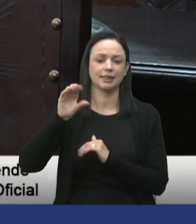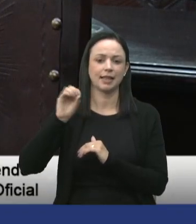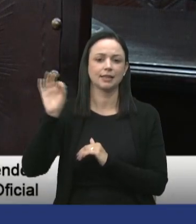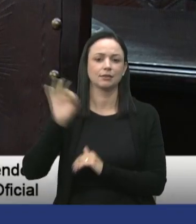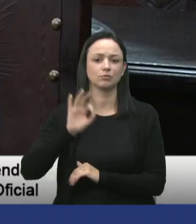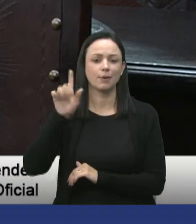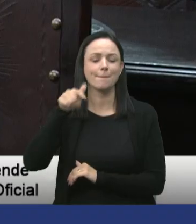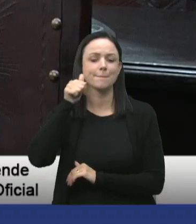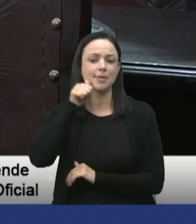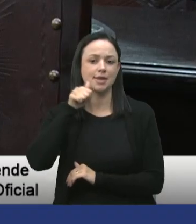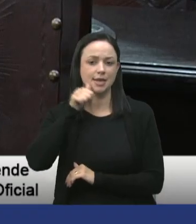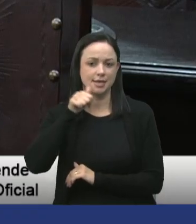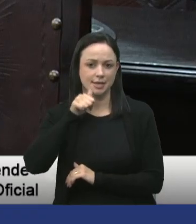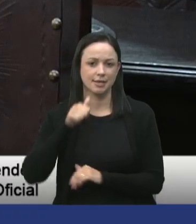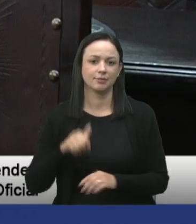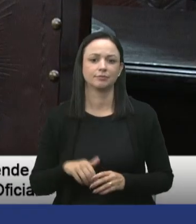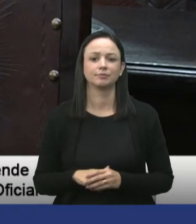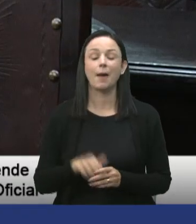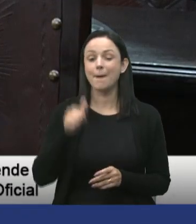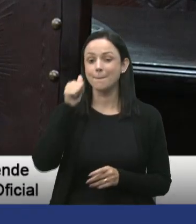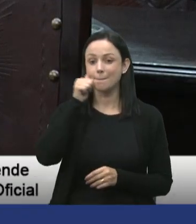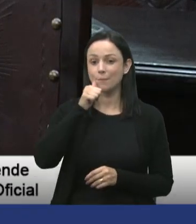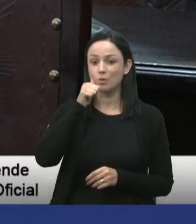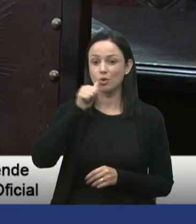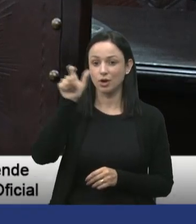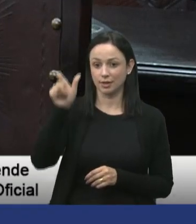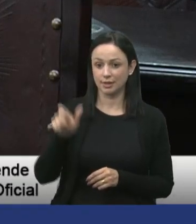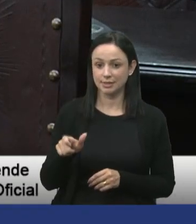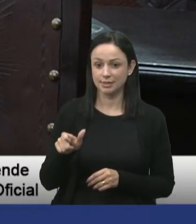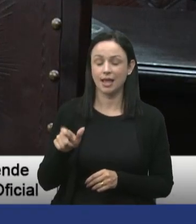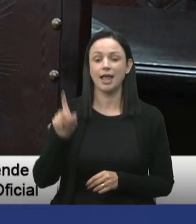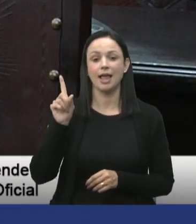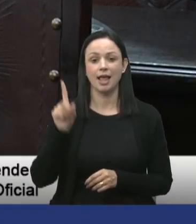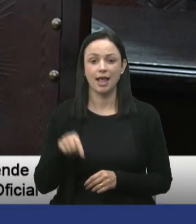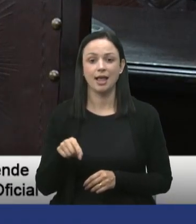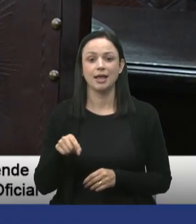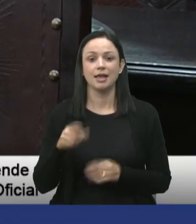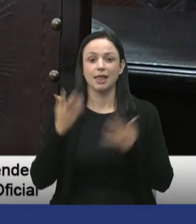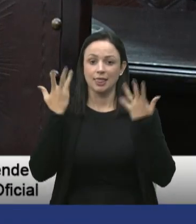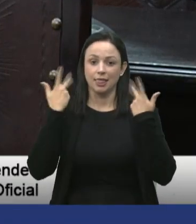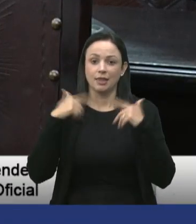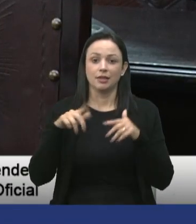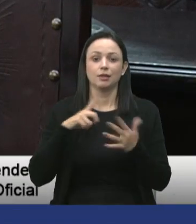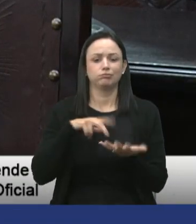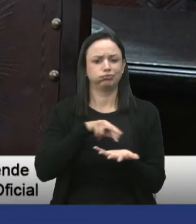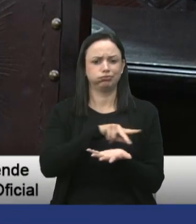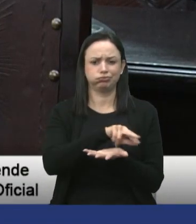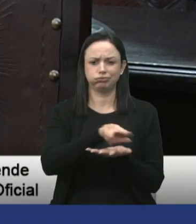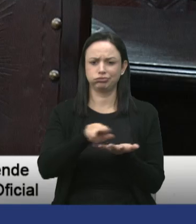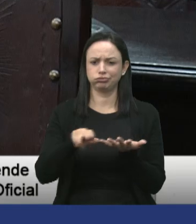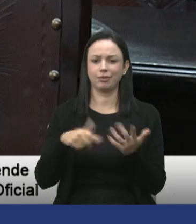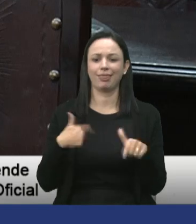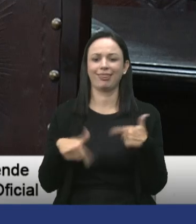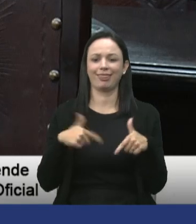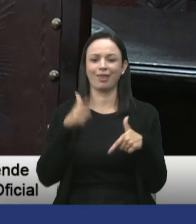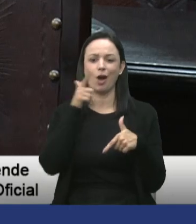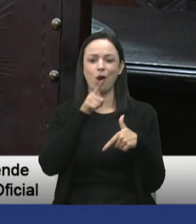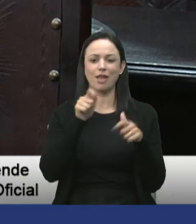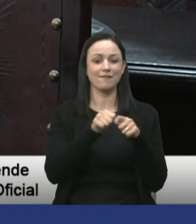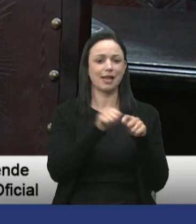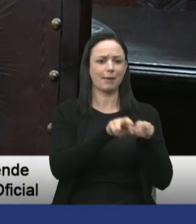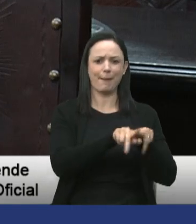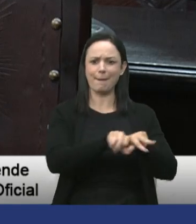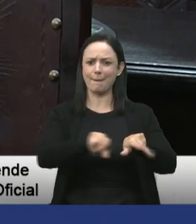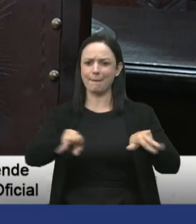são meninas. A mulher, por natureza, ela é multitarefa. Então, a